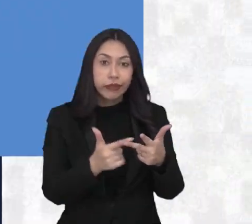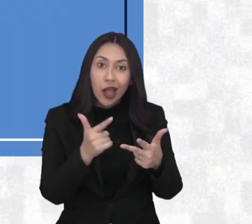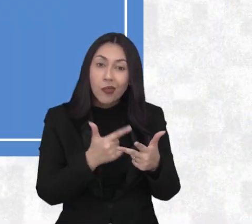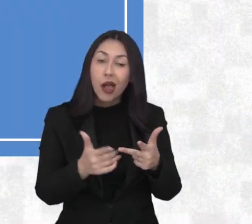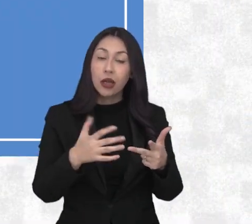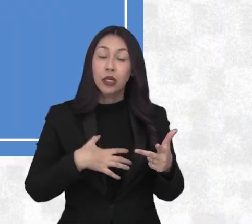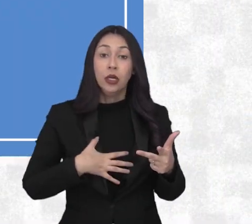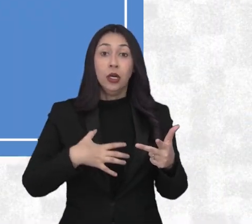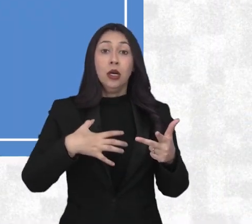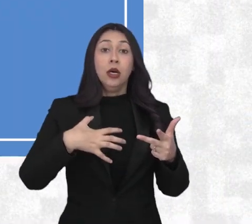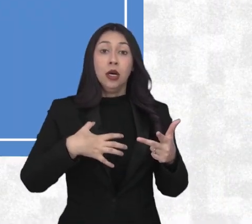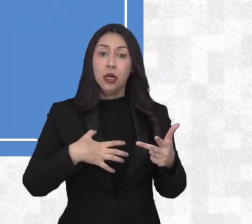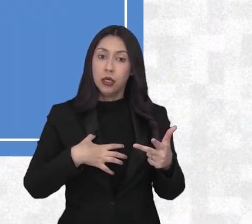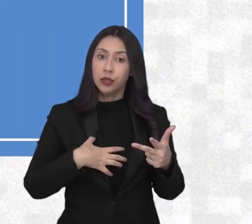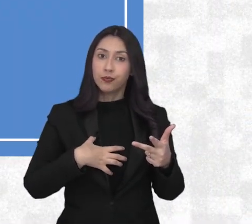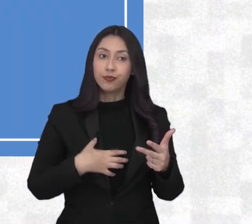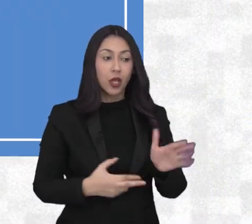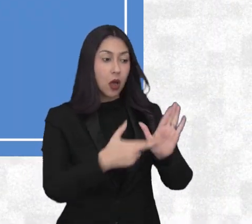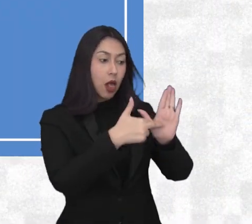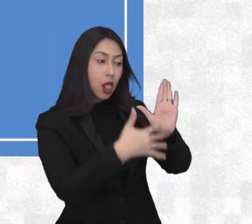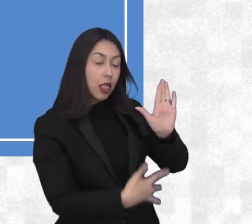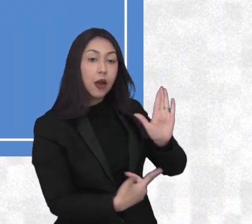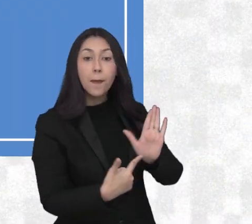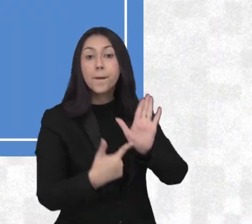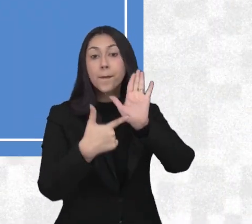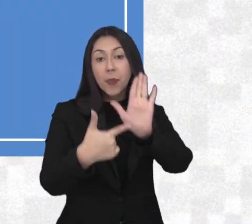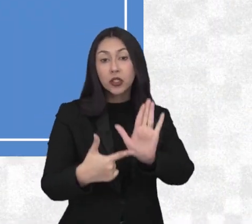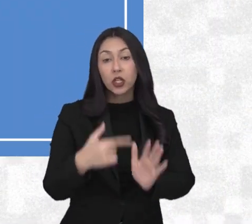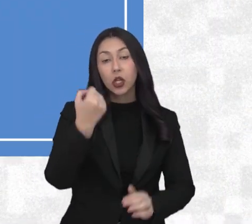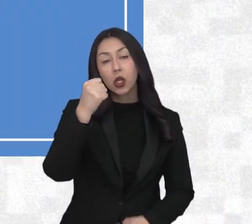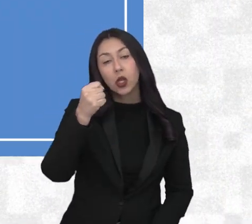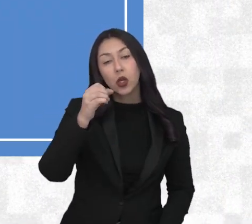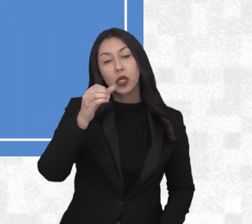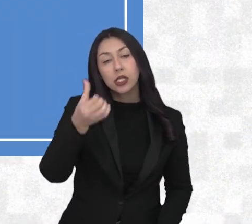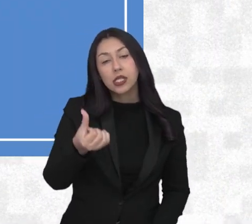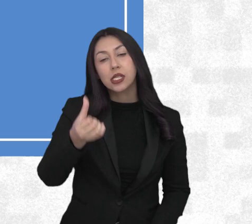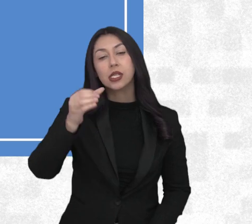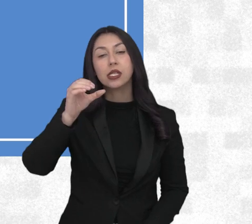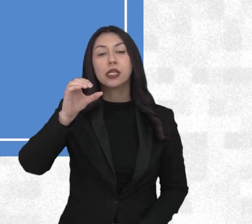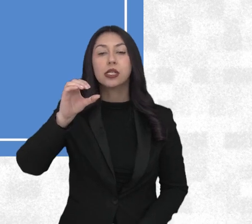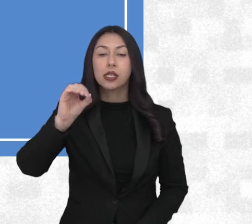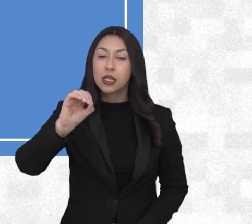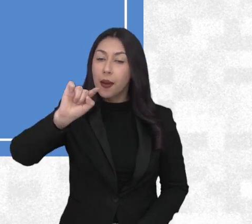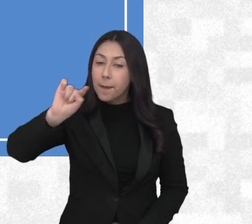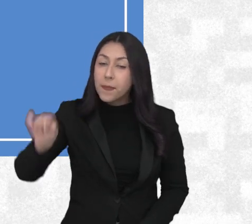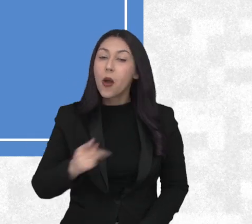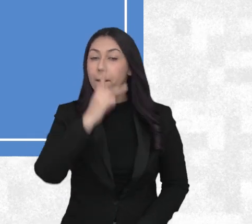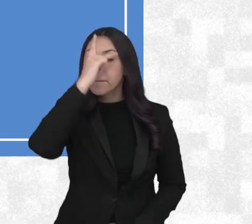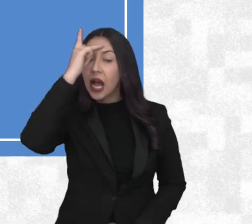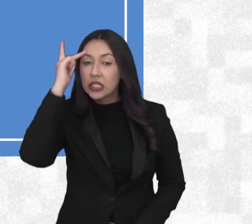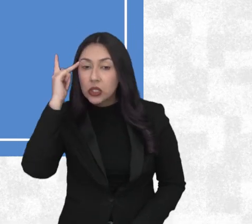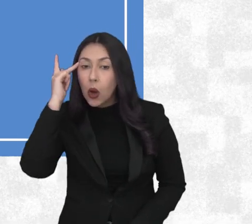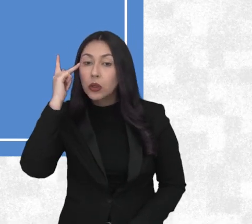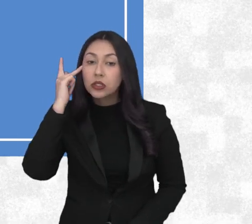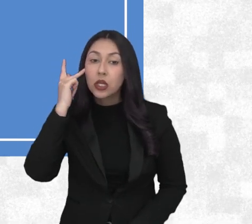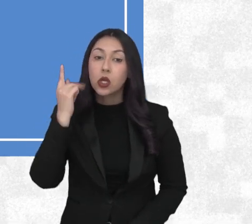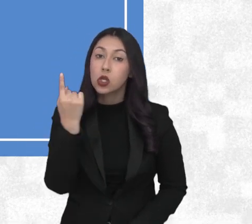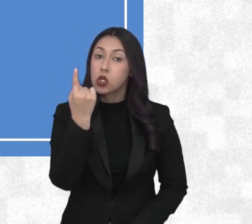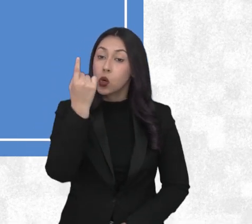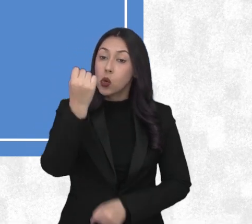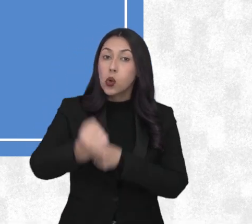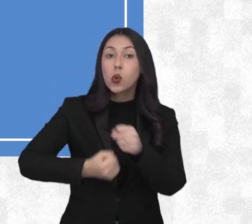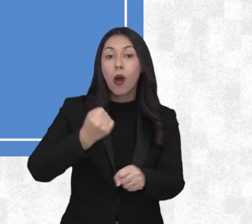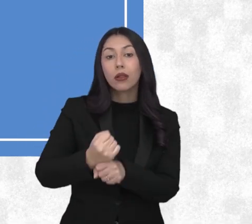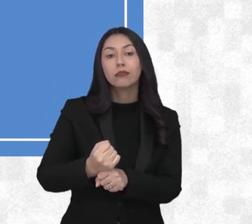respiratórios graves. De acordo com o relatório, a poluição causa a morte de 860 mil trabalhadores que atuam